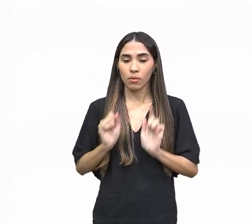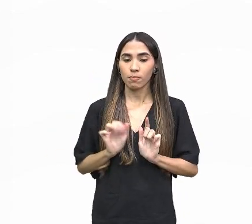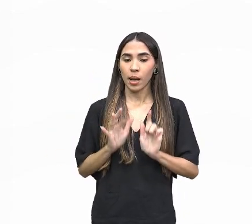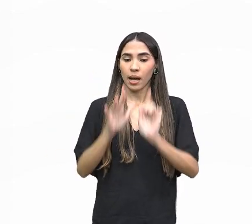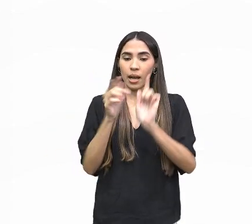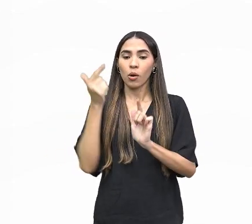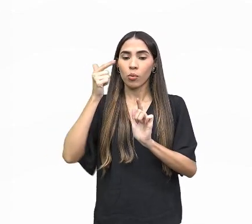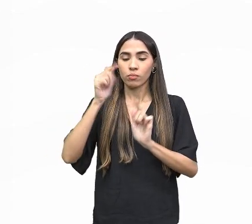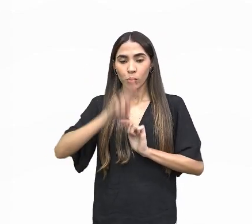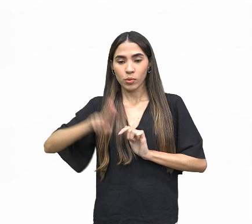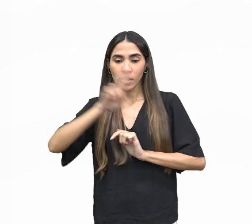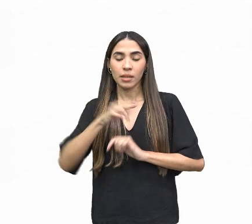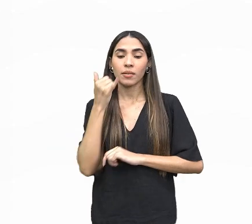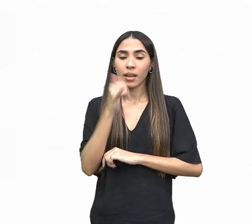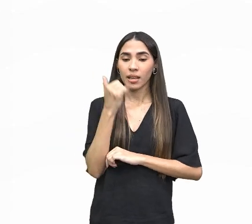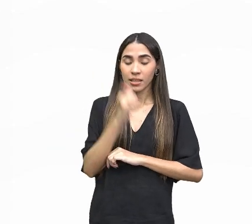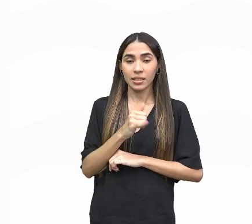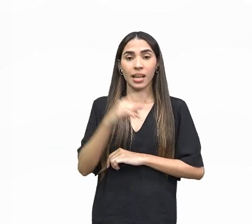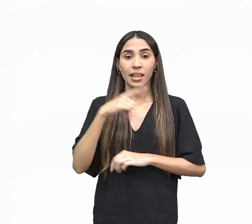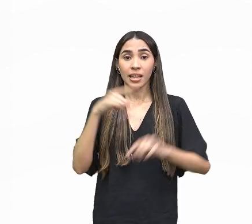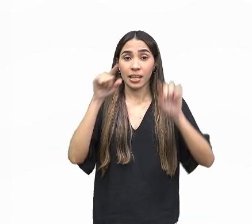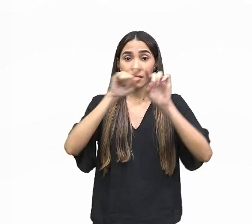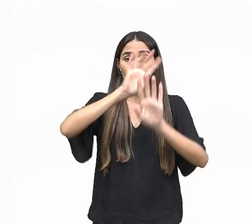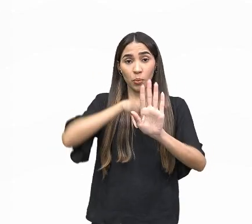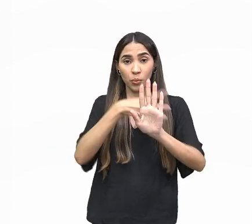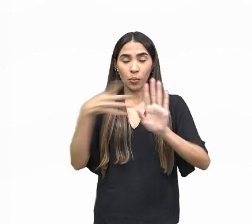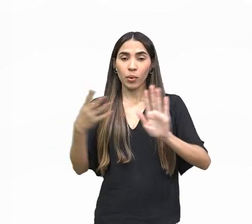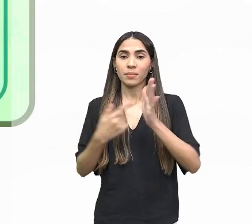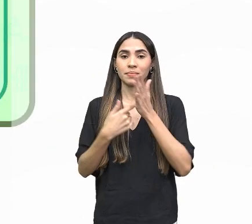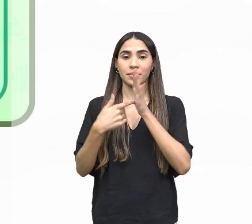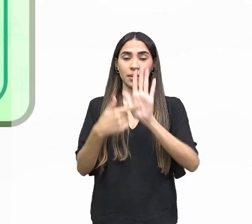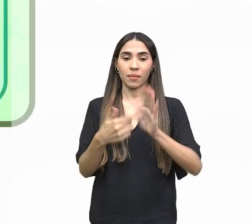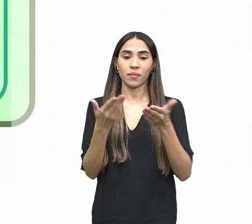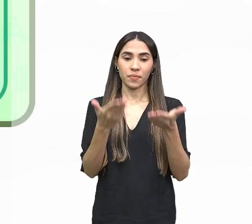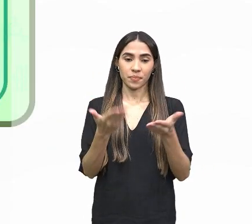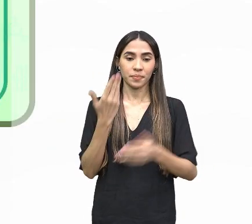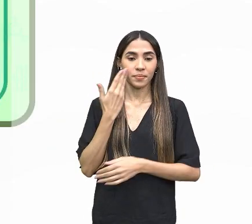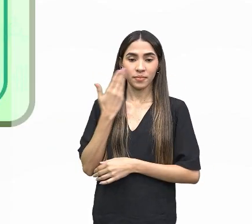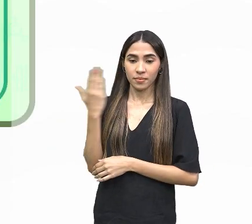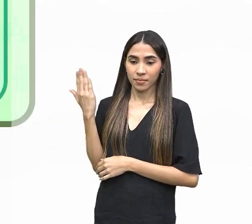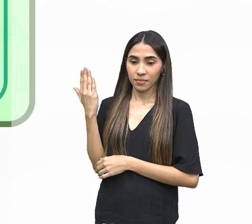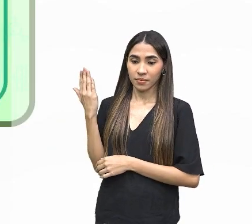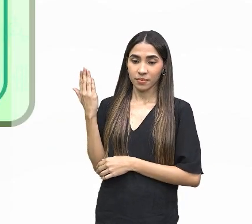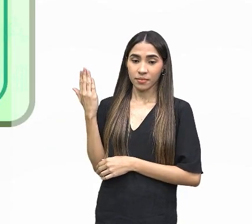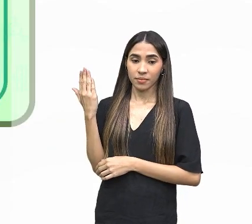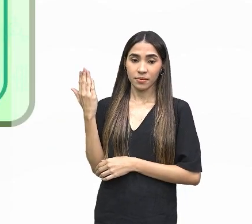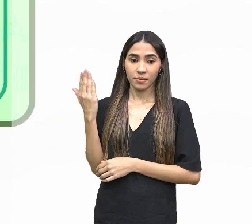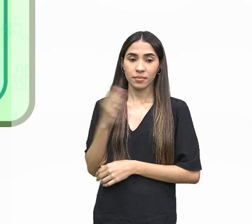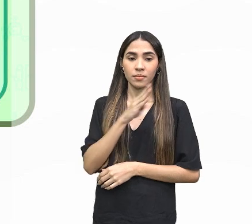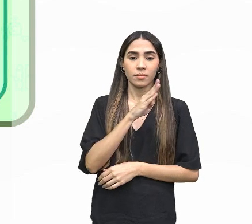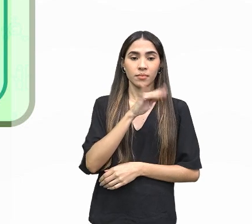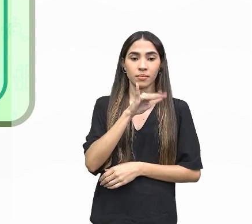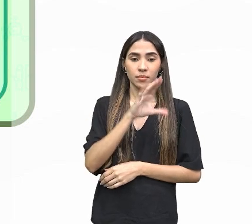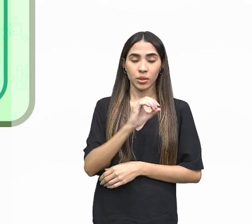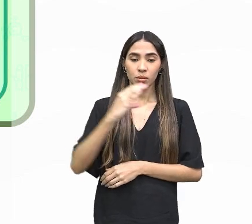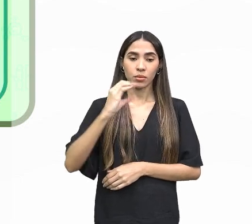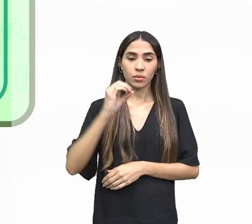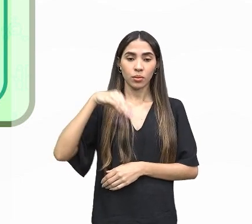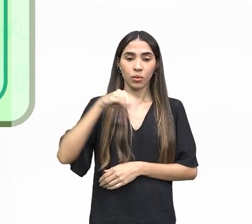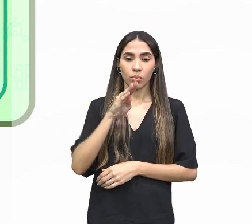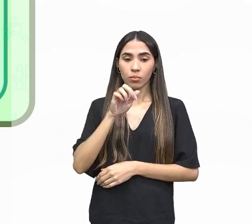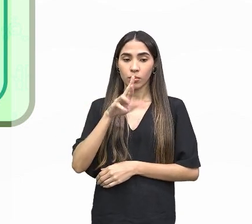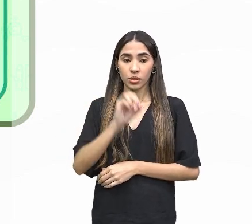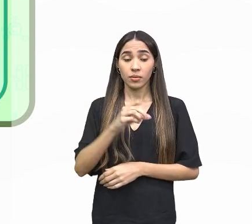para gerar energia. Nós temos um quadro bonitinho aí para mostrar para vocês, olha, sobre os biocombustíveis. Nós temos o